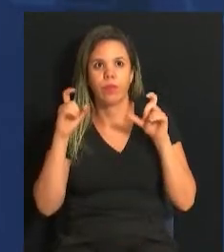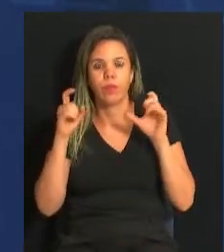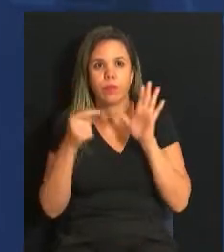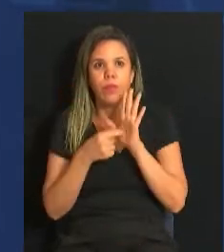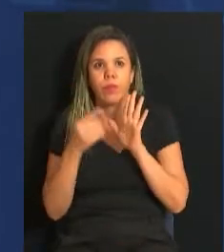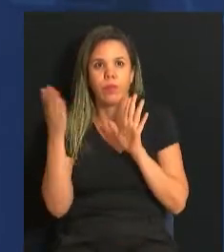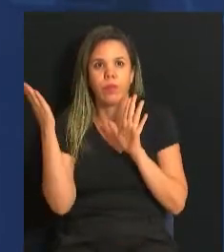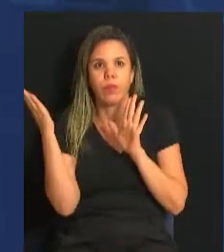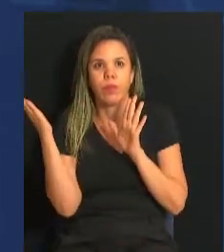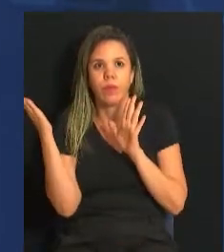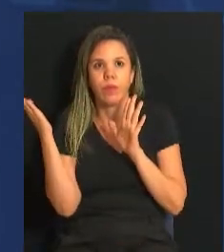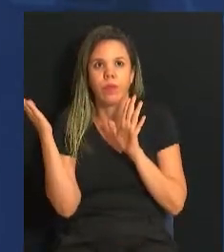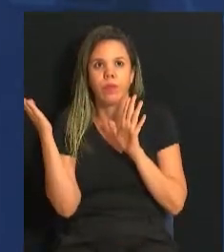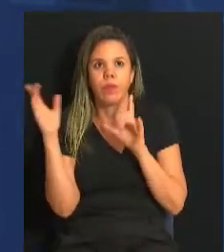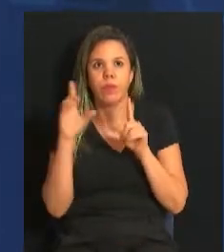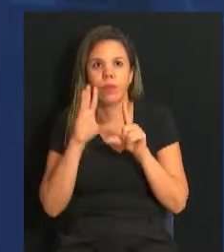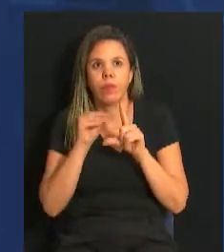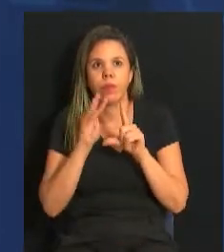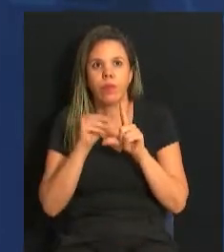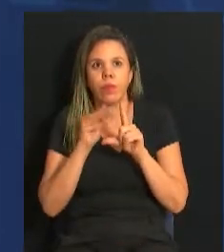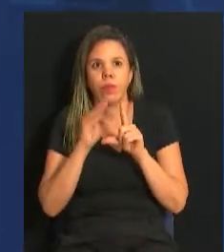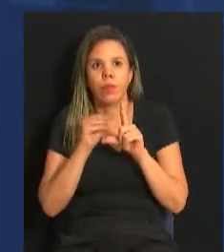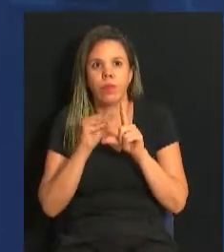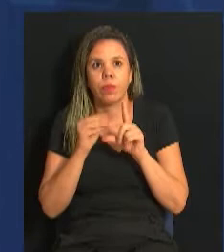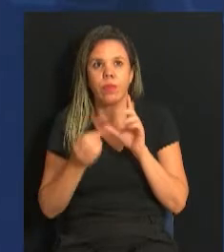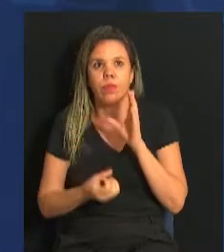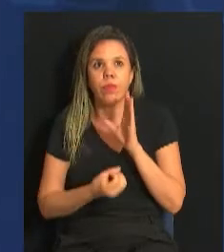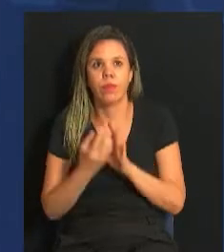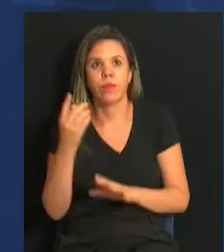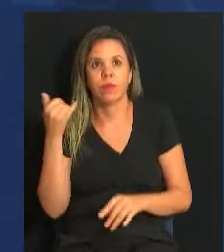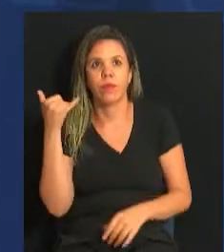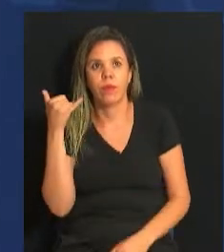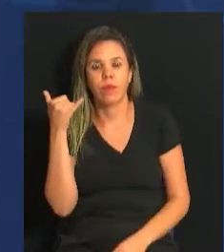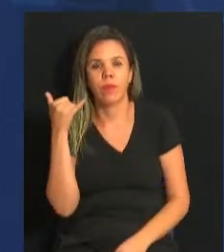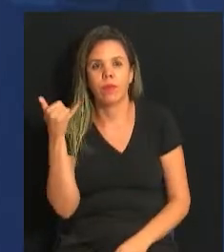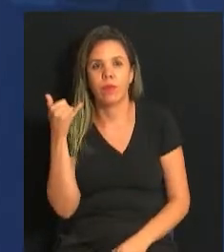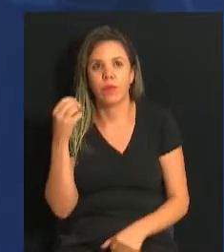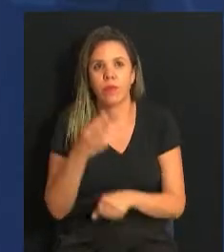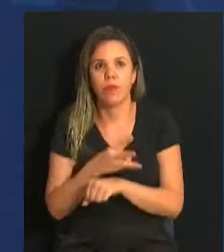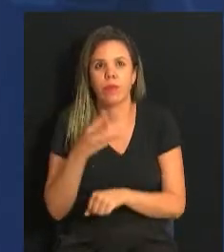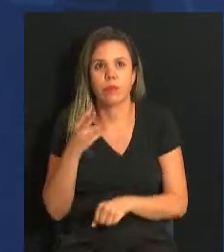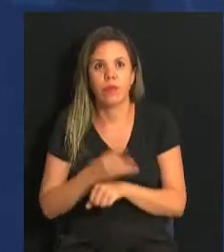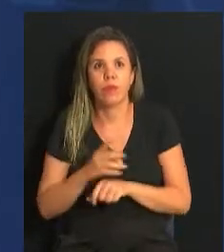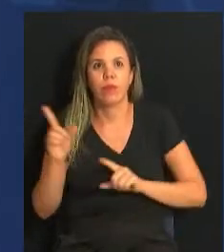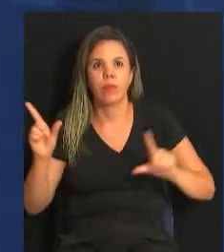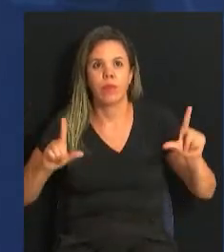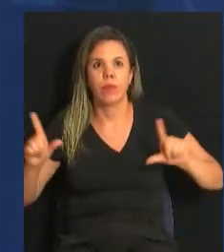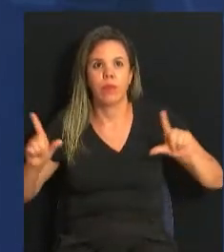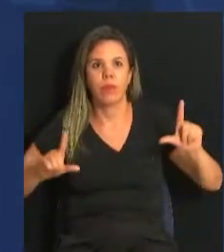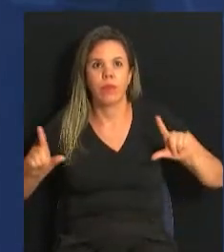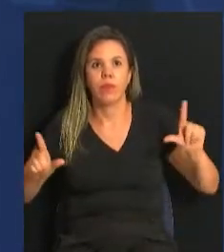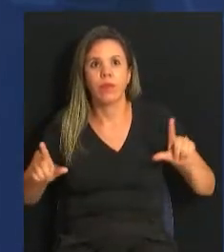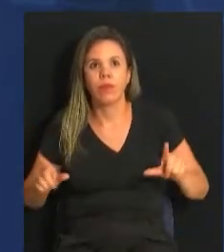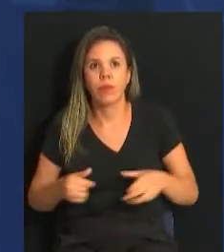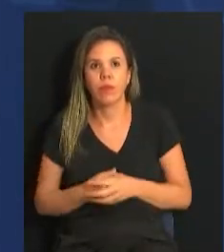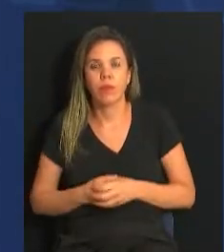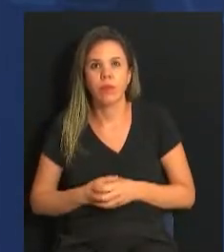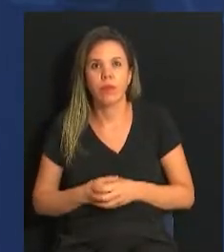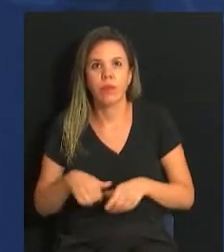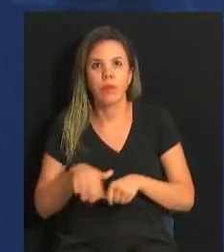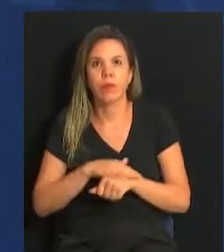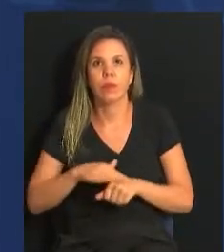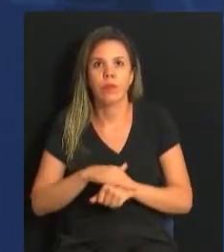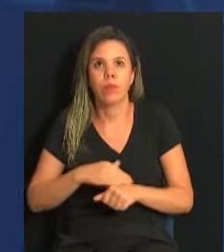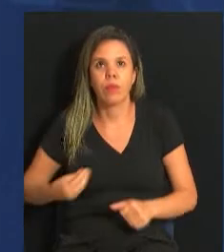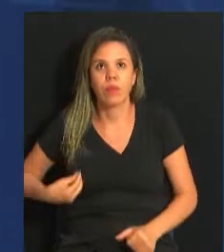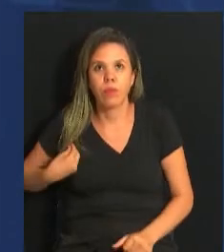é ponta aqui ó para este qr-code E aí já vai aparecer na tela do seu celular WhatsApp da TV é apenas você aperta